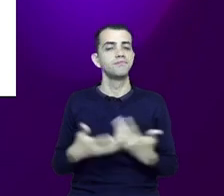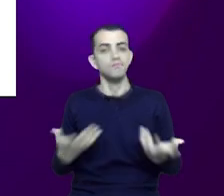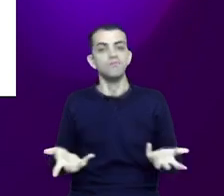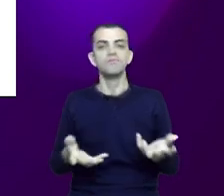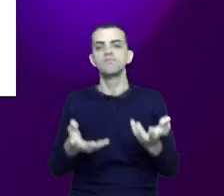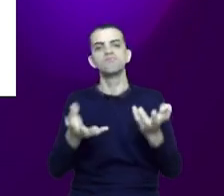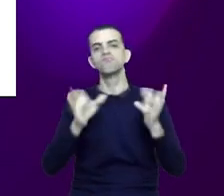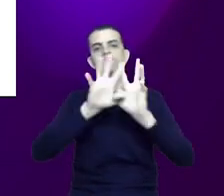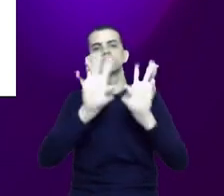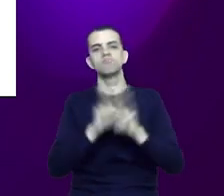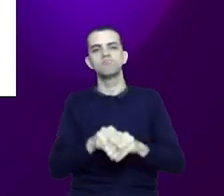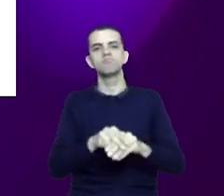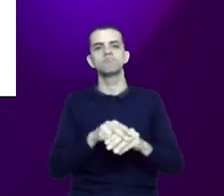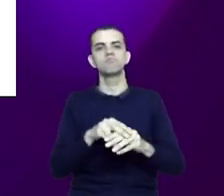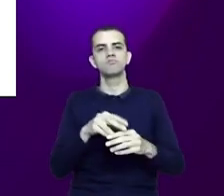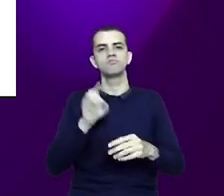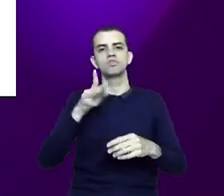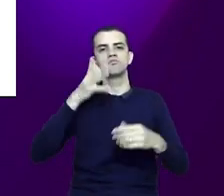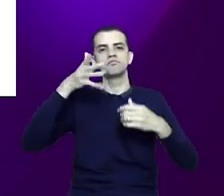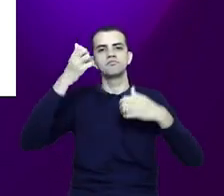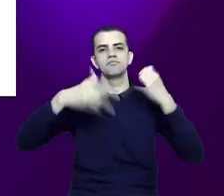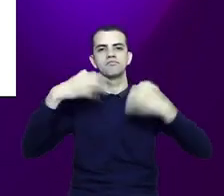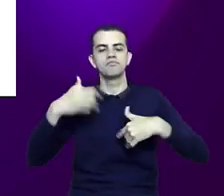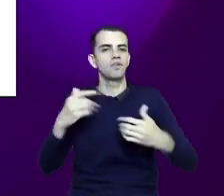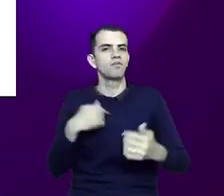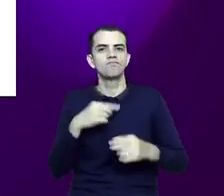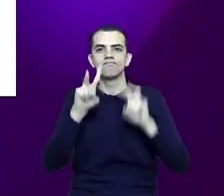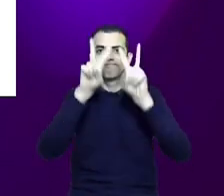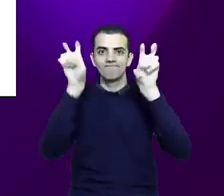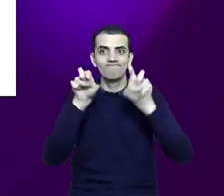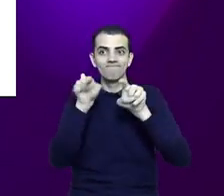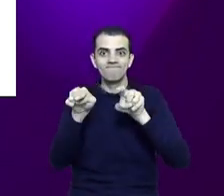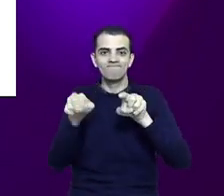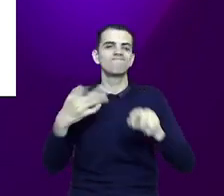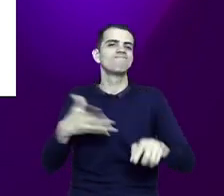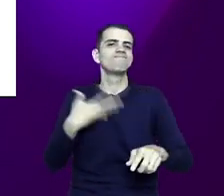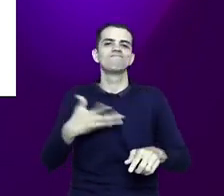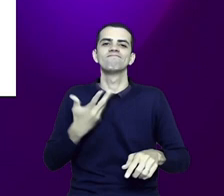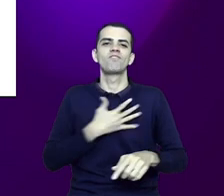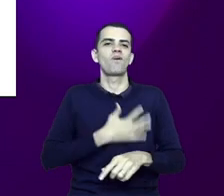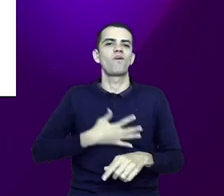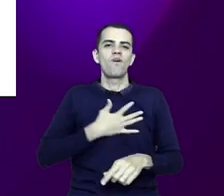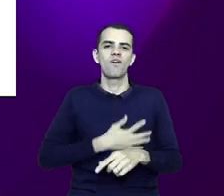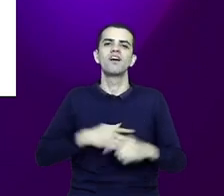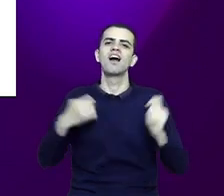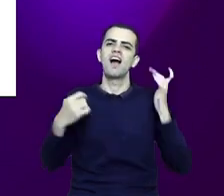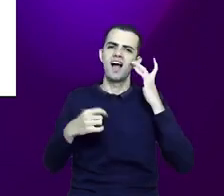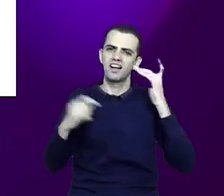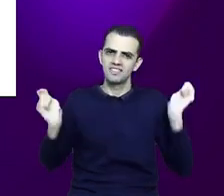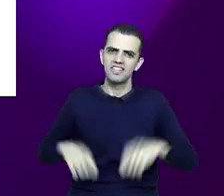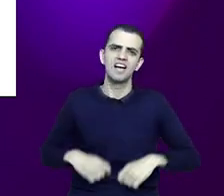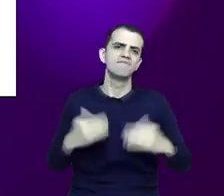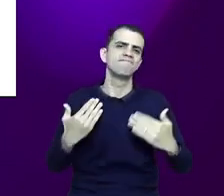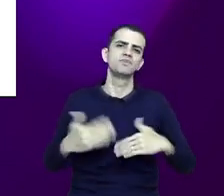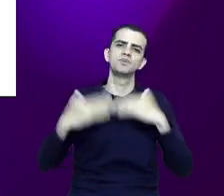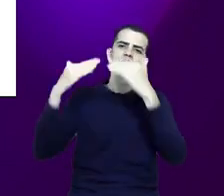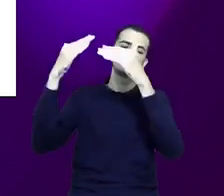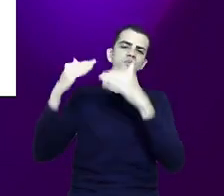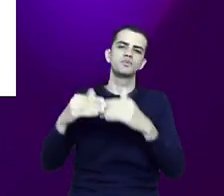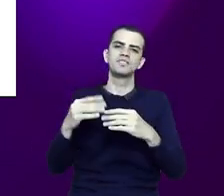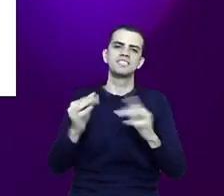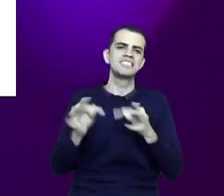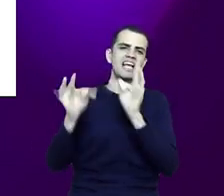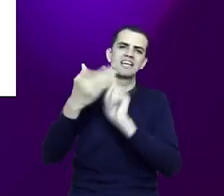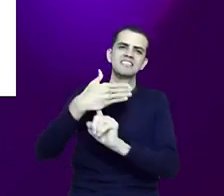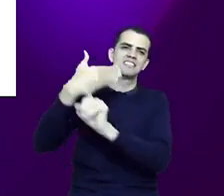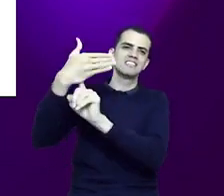que essa era a minha participação. Eu sou um entusiasta do assunto, acho que tem um baita espaço para desenvolvimento tecnológico,